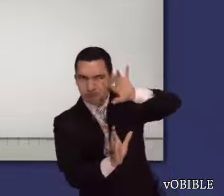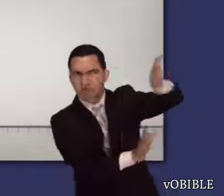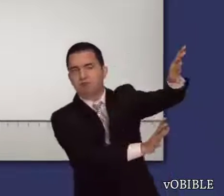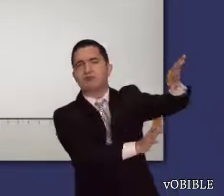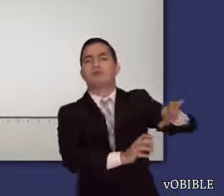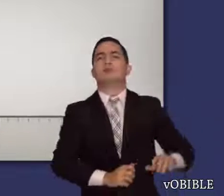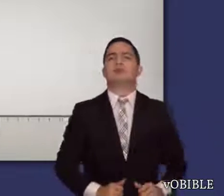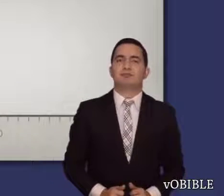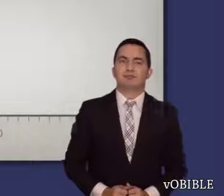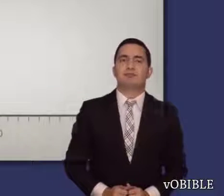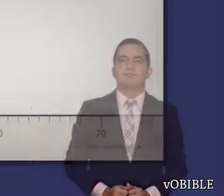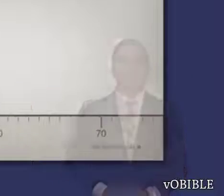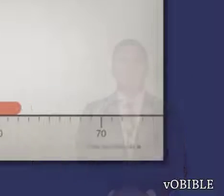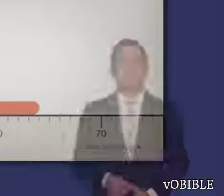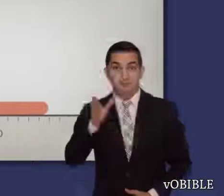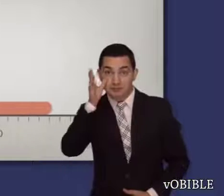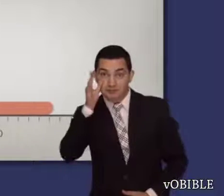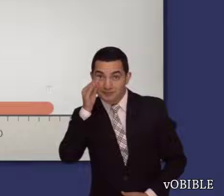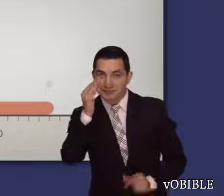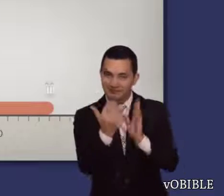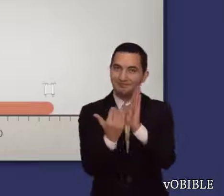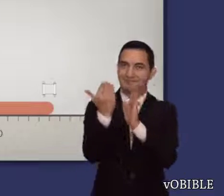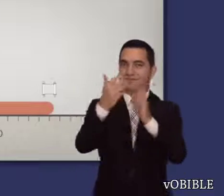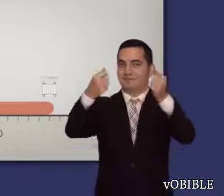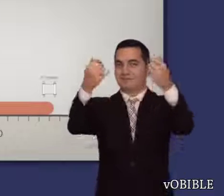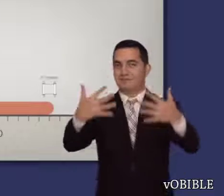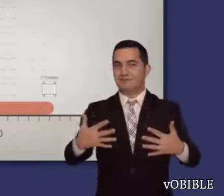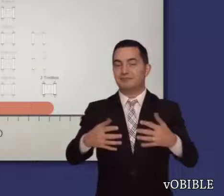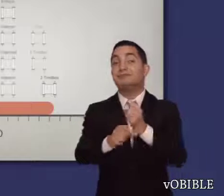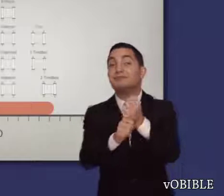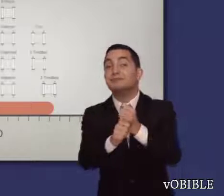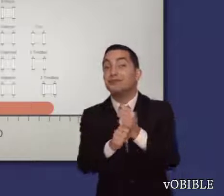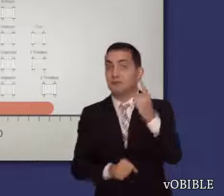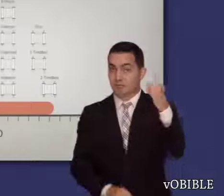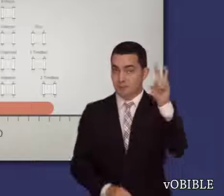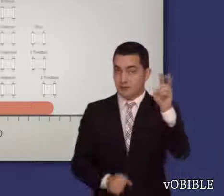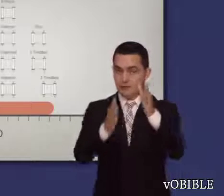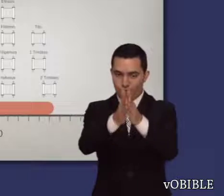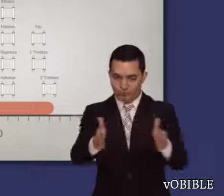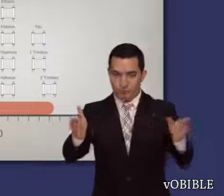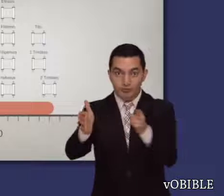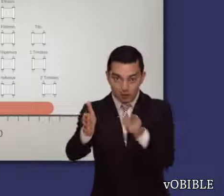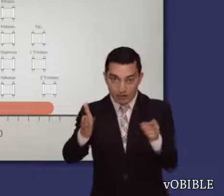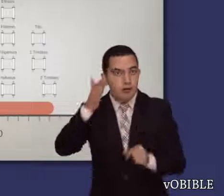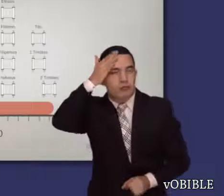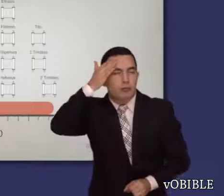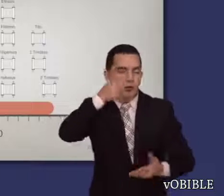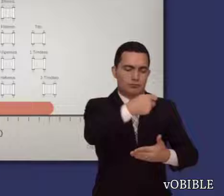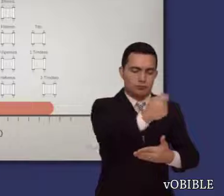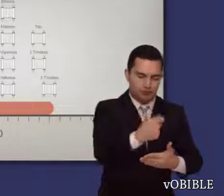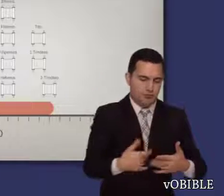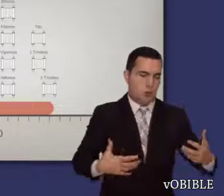Você sabia? Paulo escreveu 14 livros da Bíblia e a segunda carta a Timóteo foi o último livro que ele